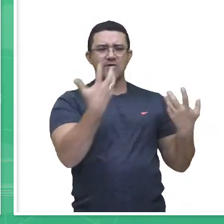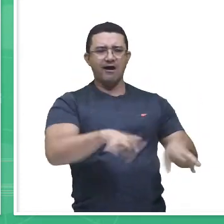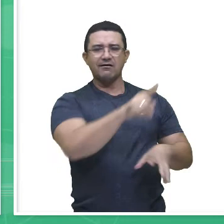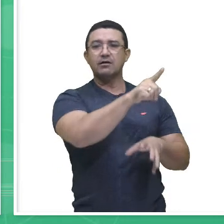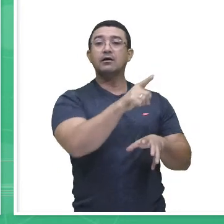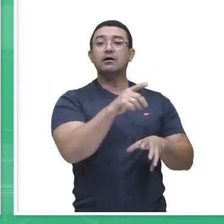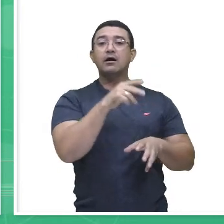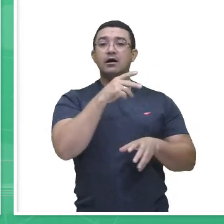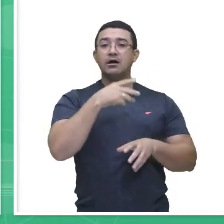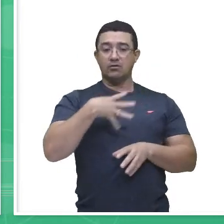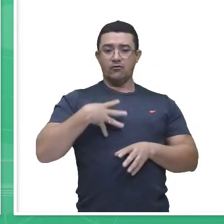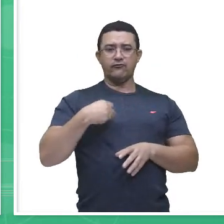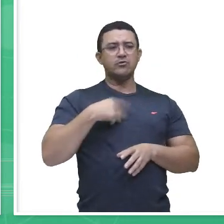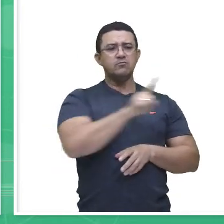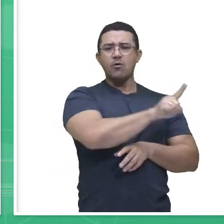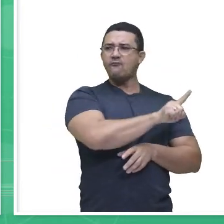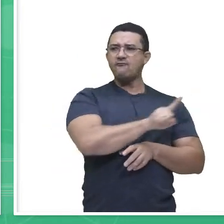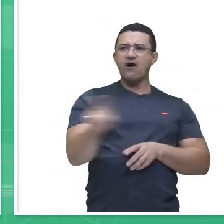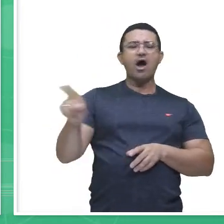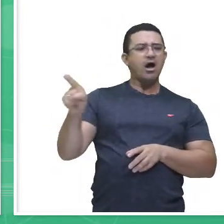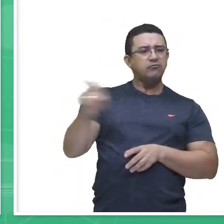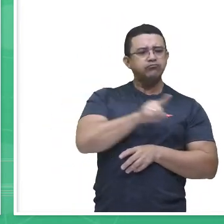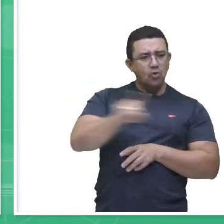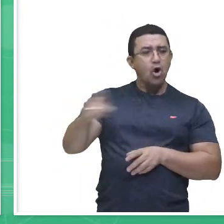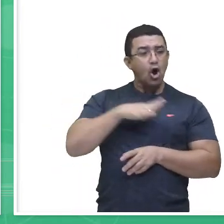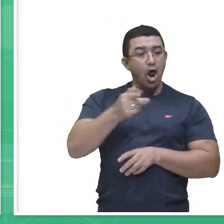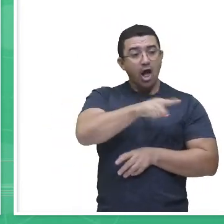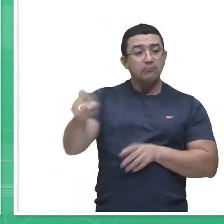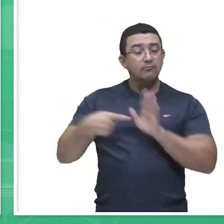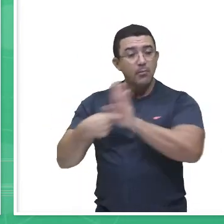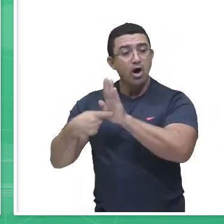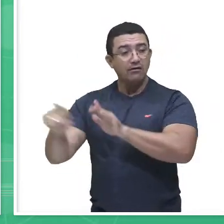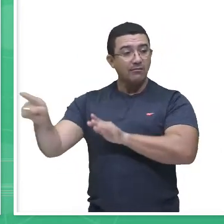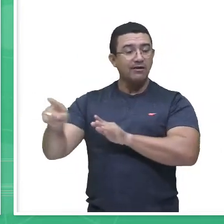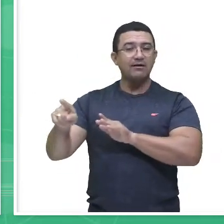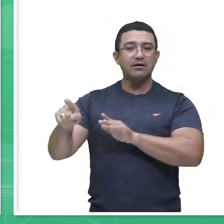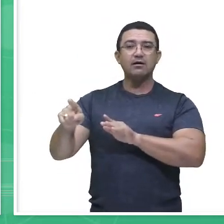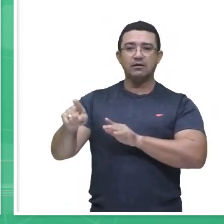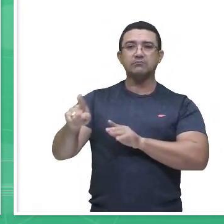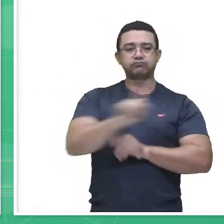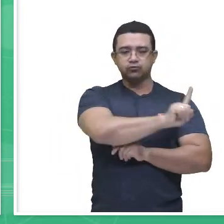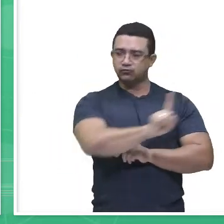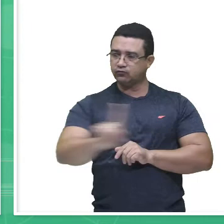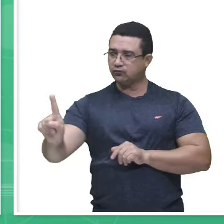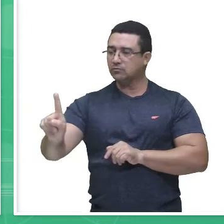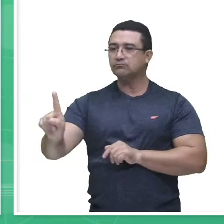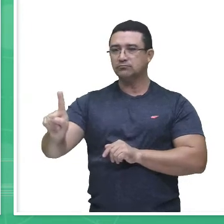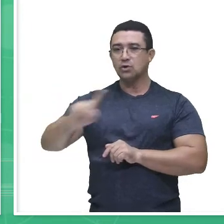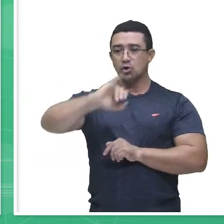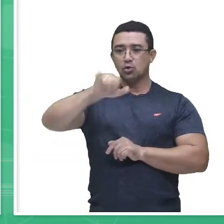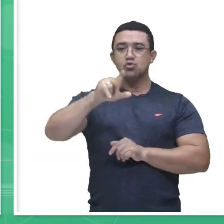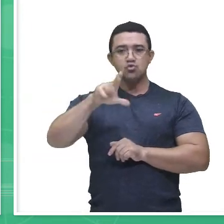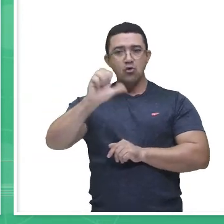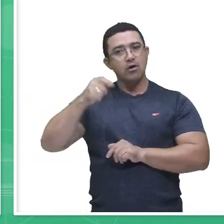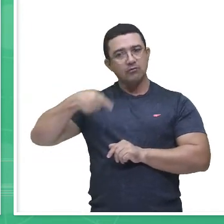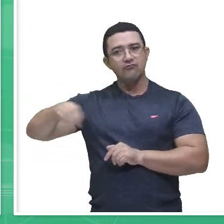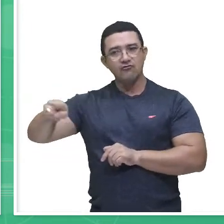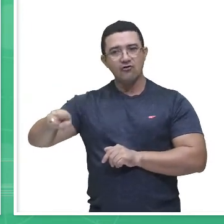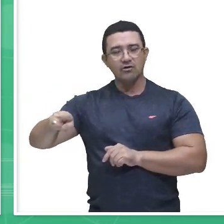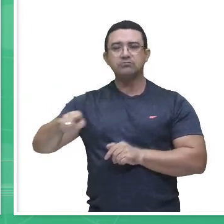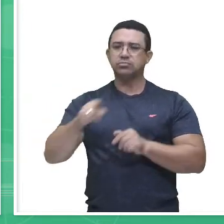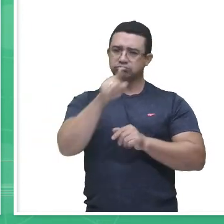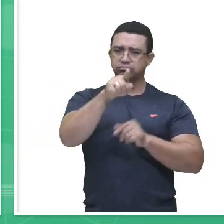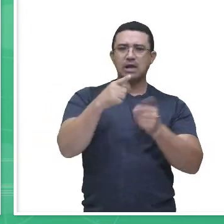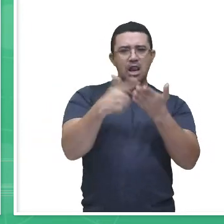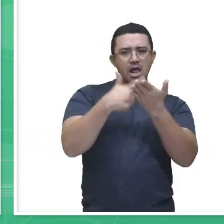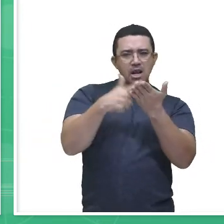vá em busca de recuperar a sua coragem, a sua dignidade, certo? Será que o Juca Pirama conseguiu? Procurem, pesquisem aí